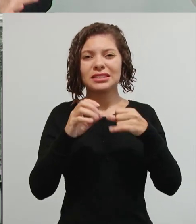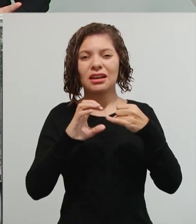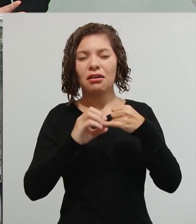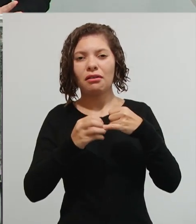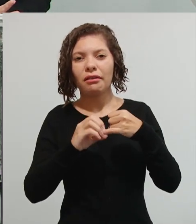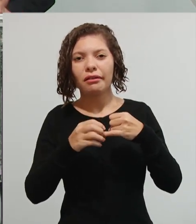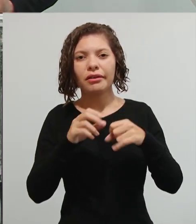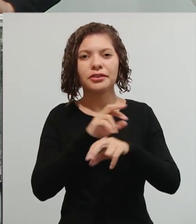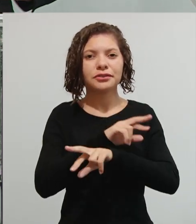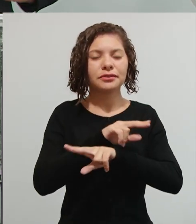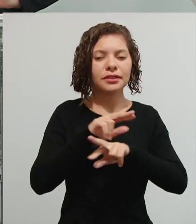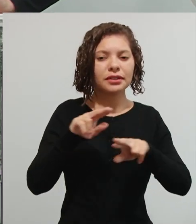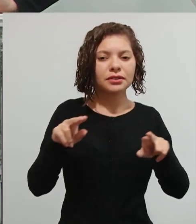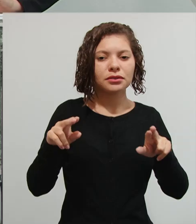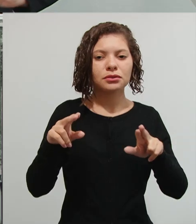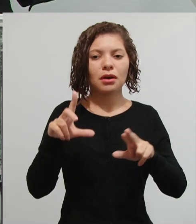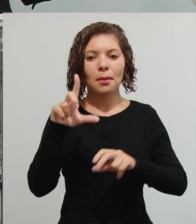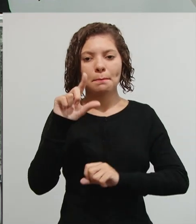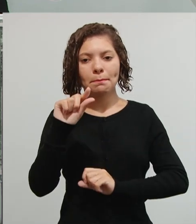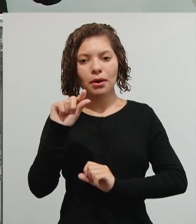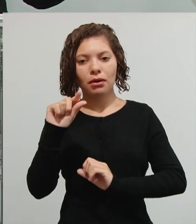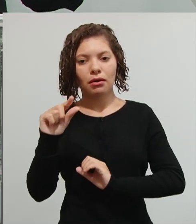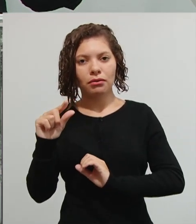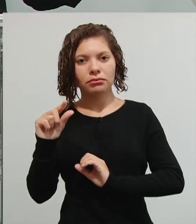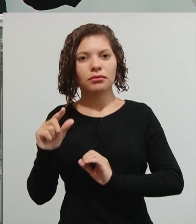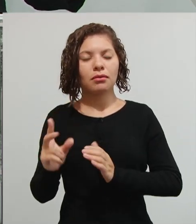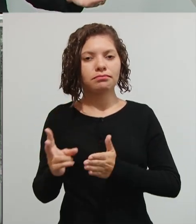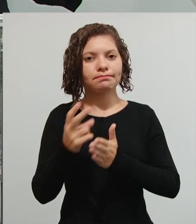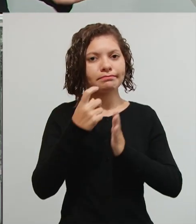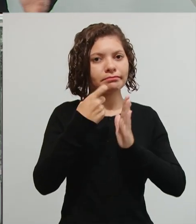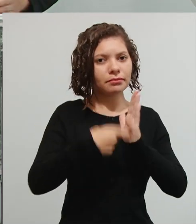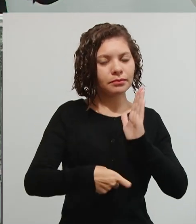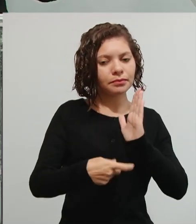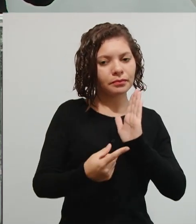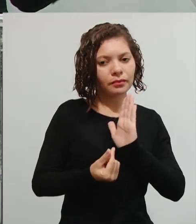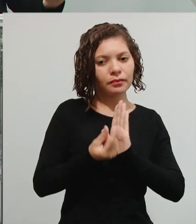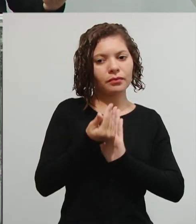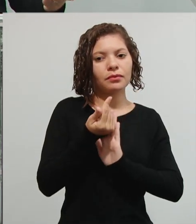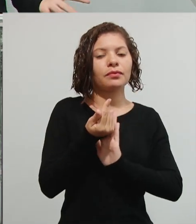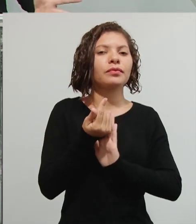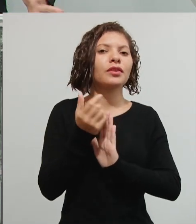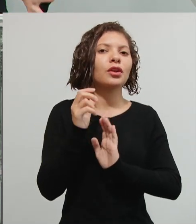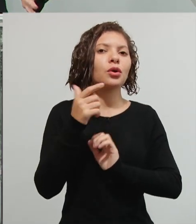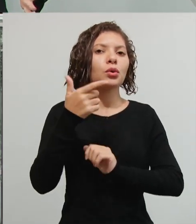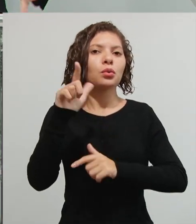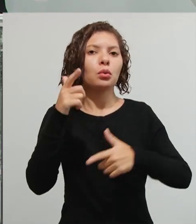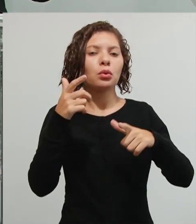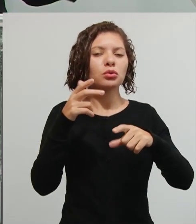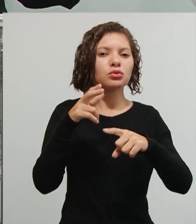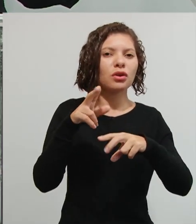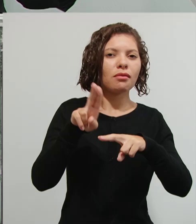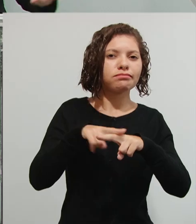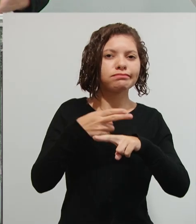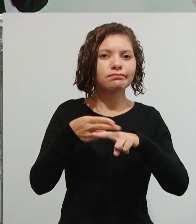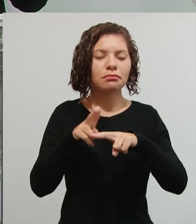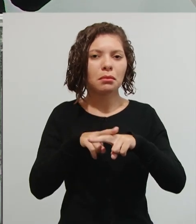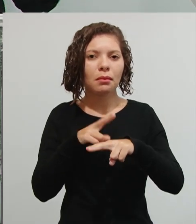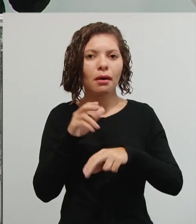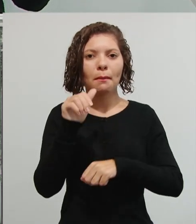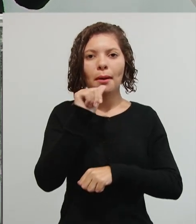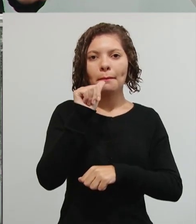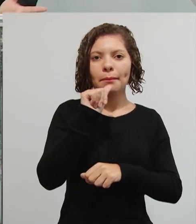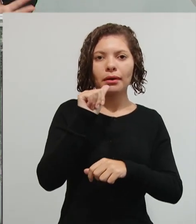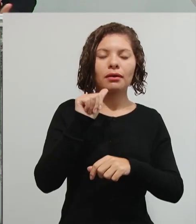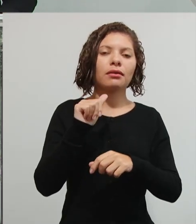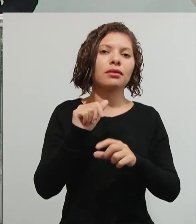menos tributados do que outros produtos mais luxuosos, como por exemplo chocolates, bebidas alcoólicas, que são